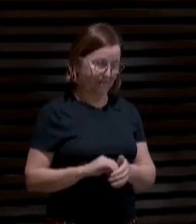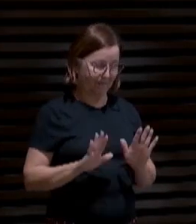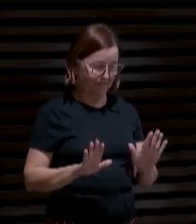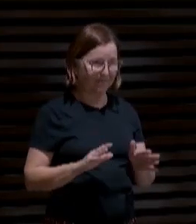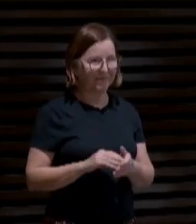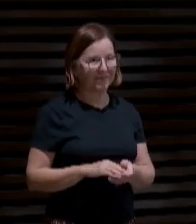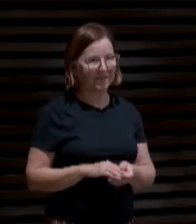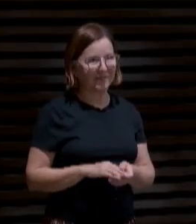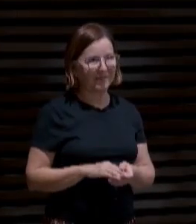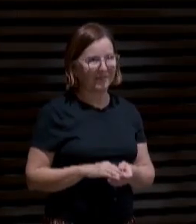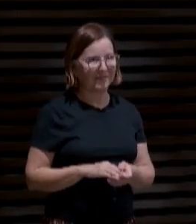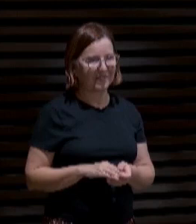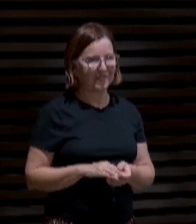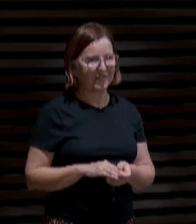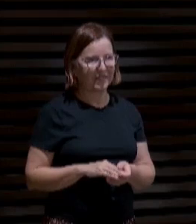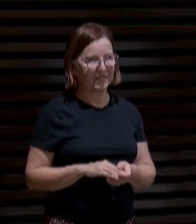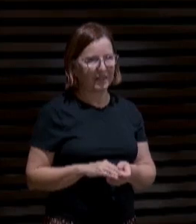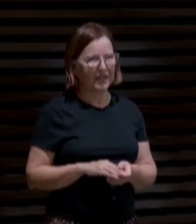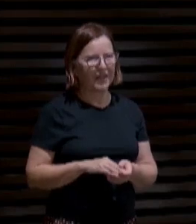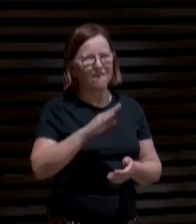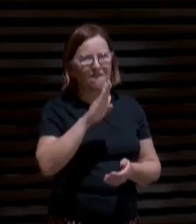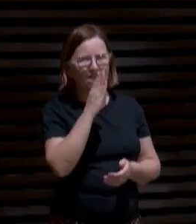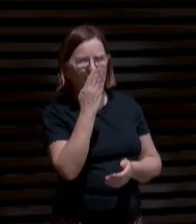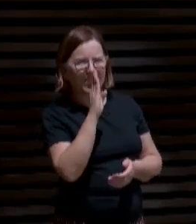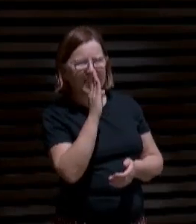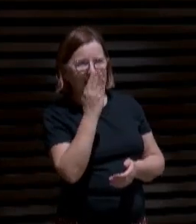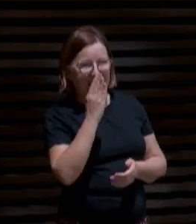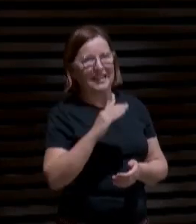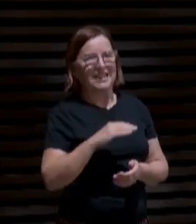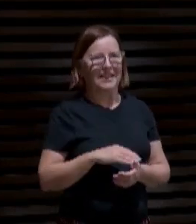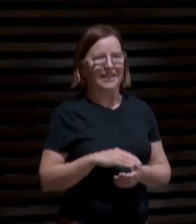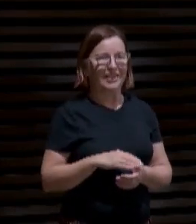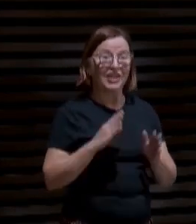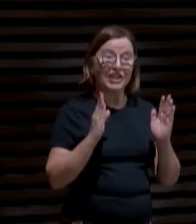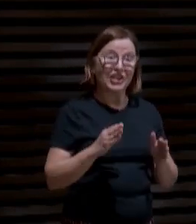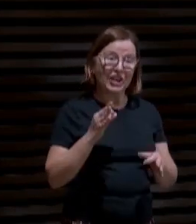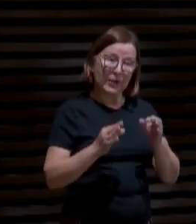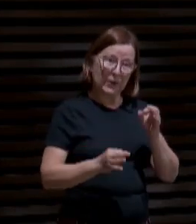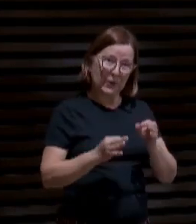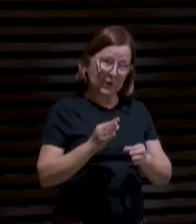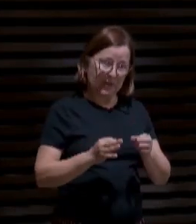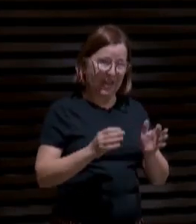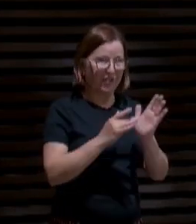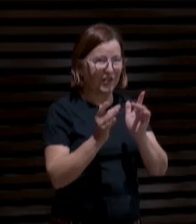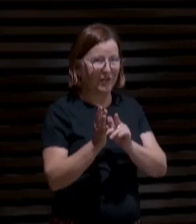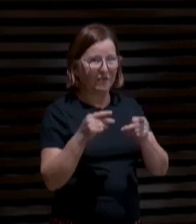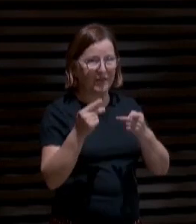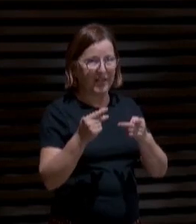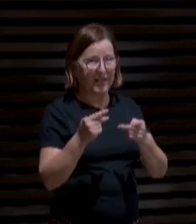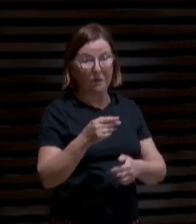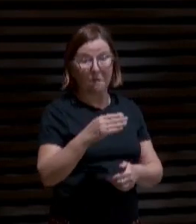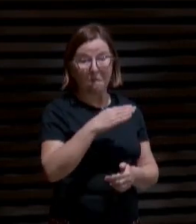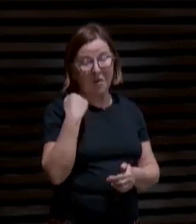irmãos, que a hipocrisia. Haviam já julgado Jesus e que era digno de morte. Mas